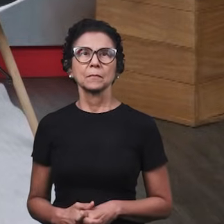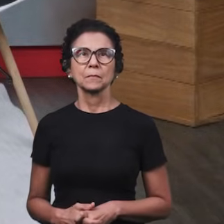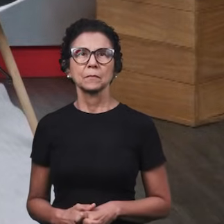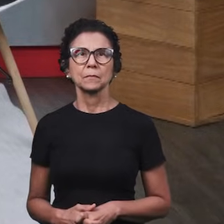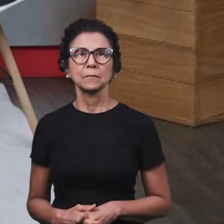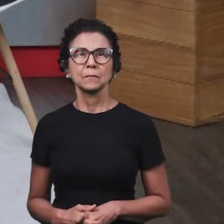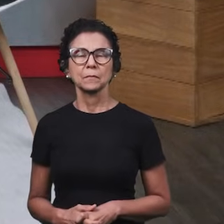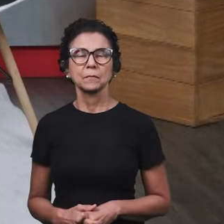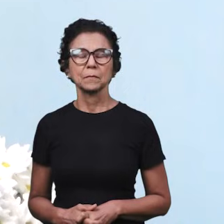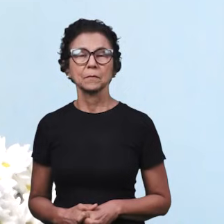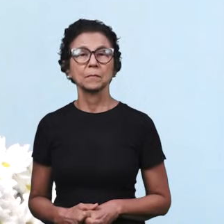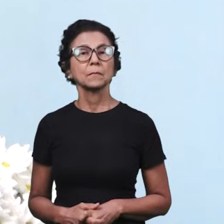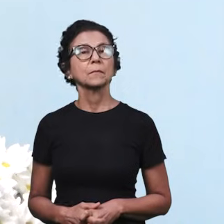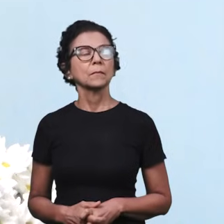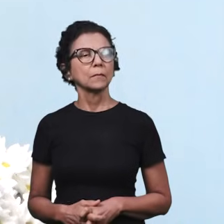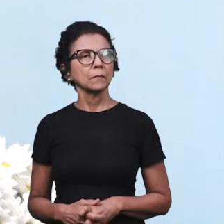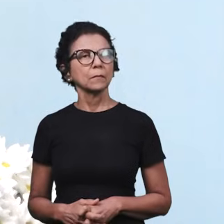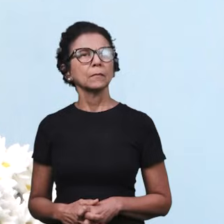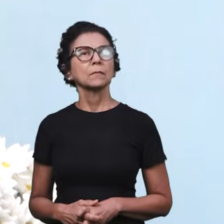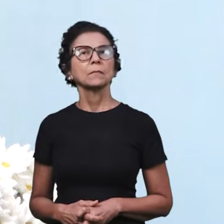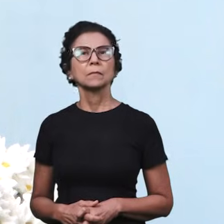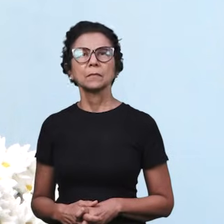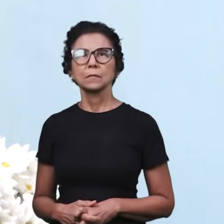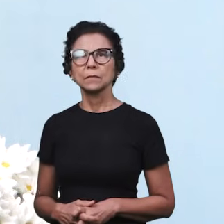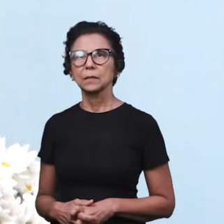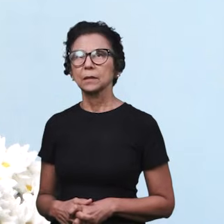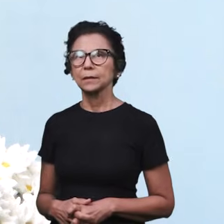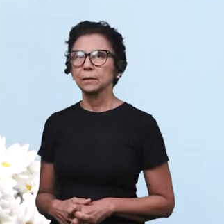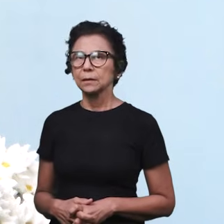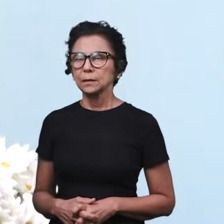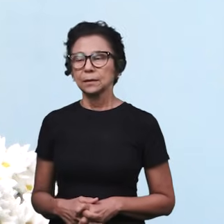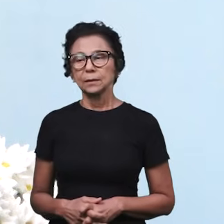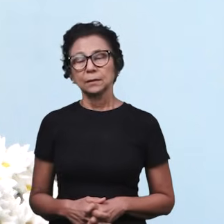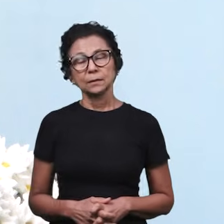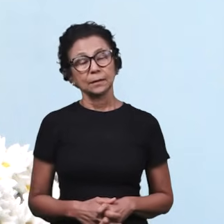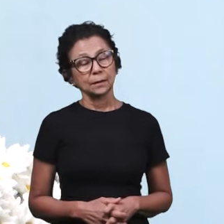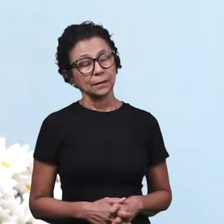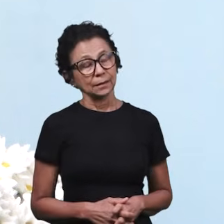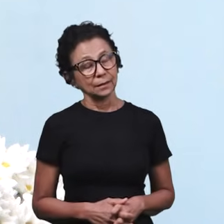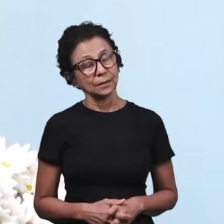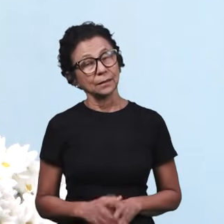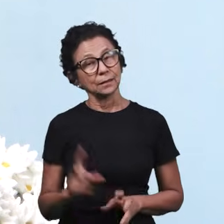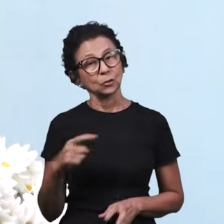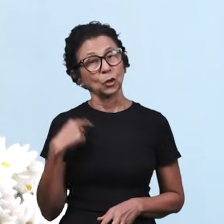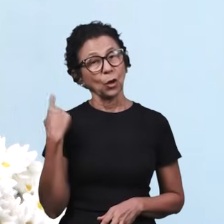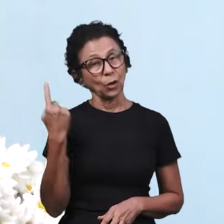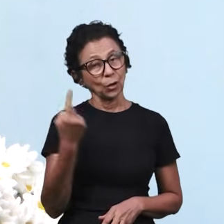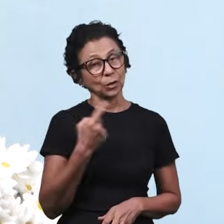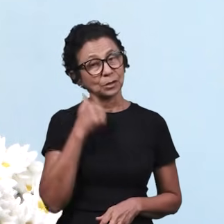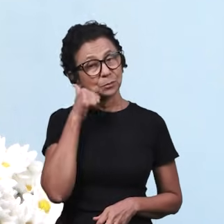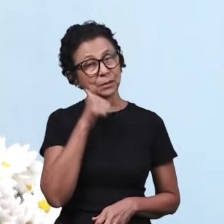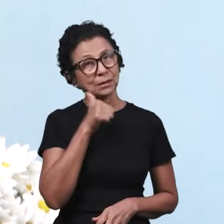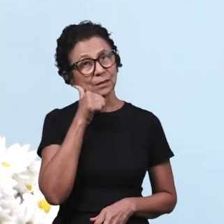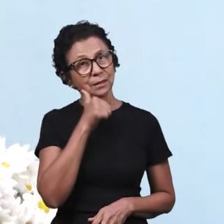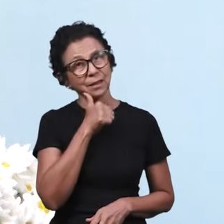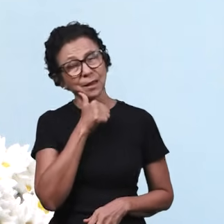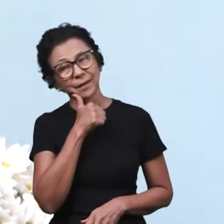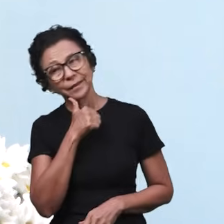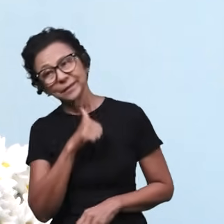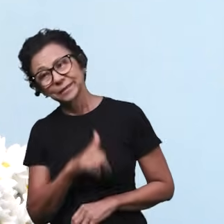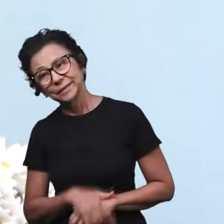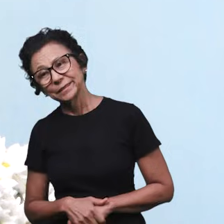no nosso meio, Nós, principalmente que somos irmãs, às vezes a Pri fala assim, Amábile, você não acha que